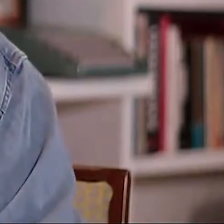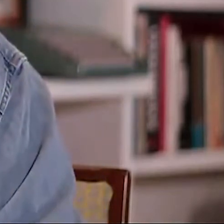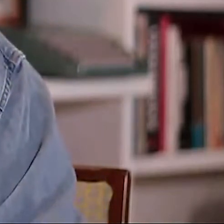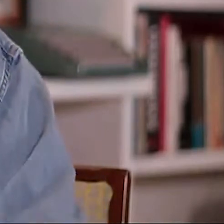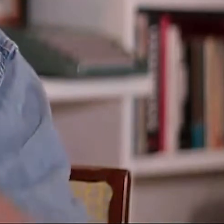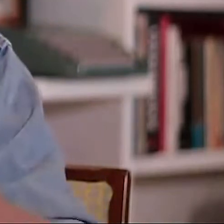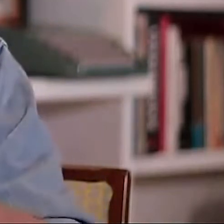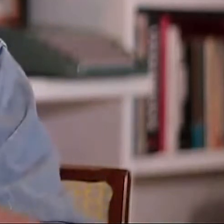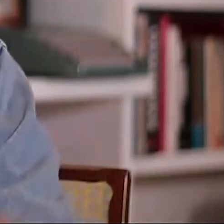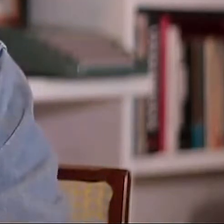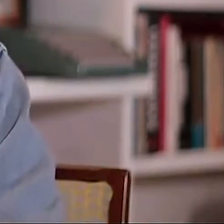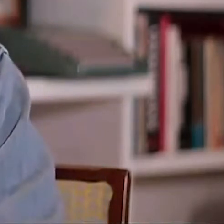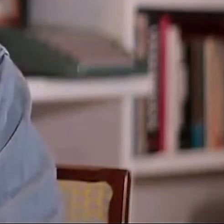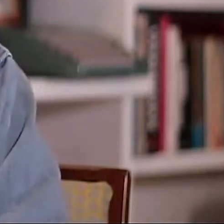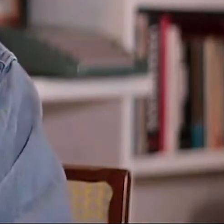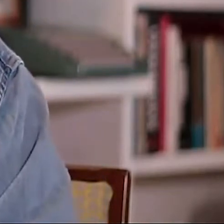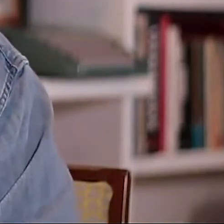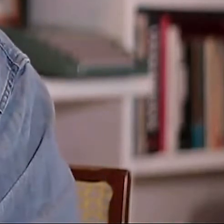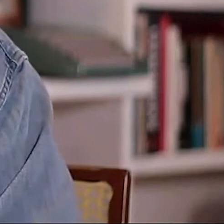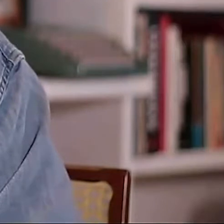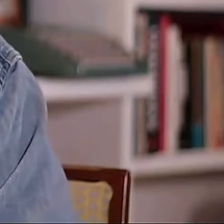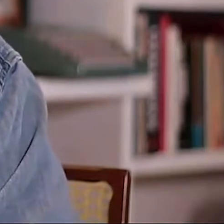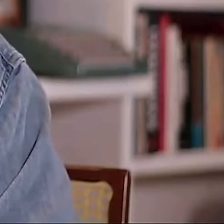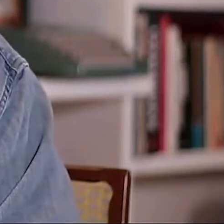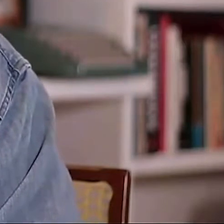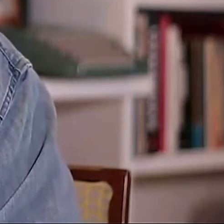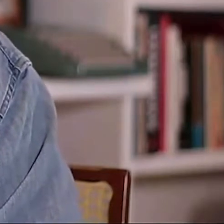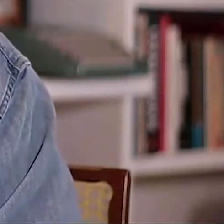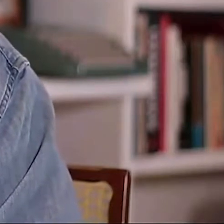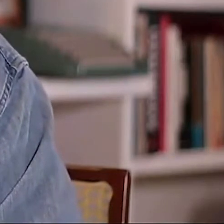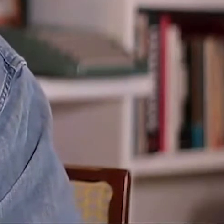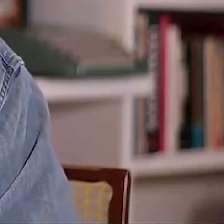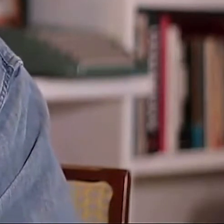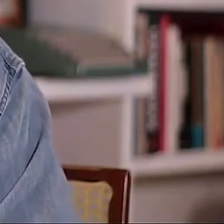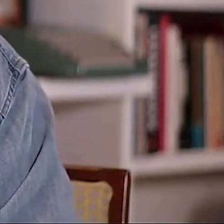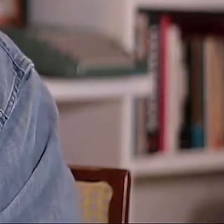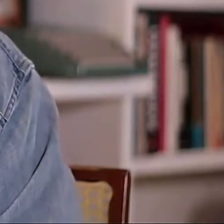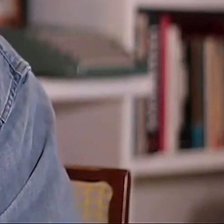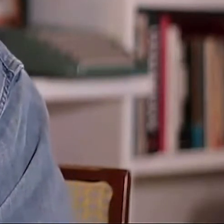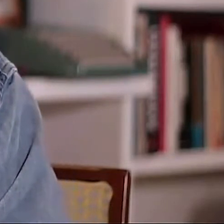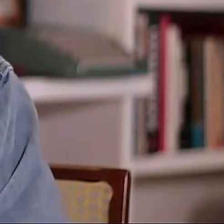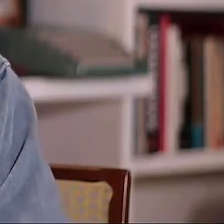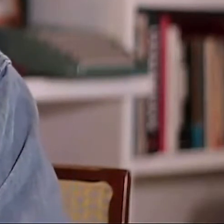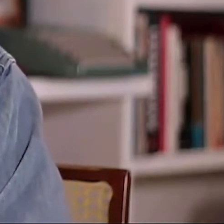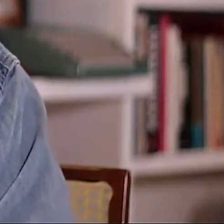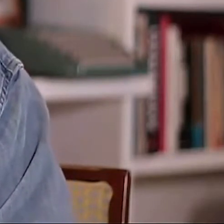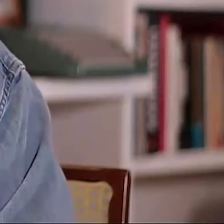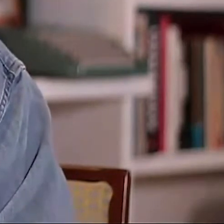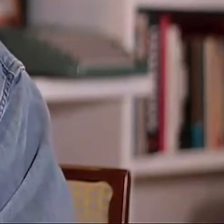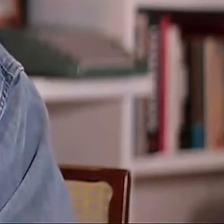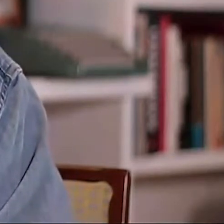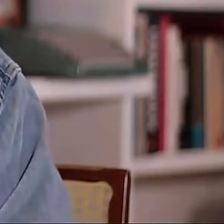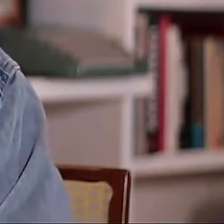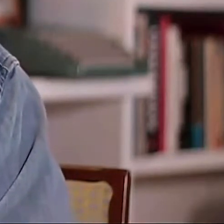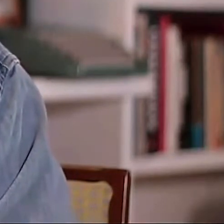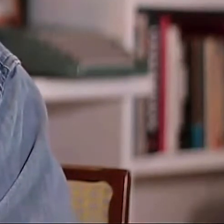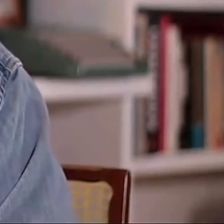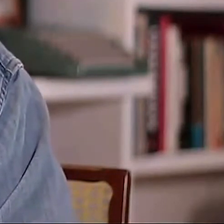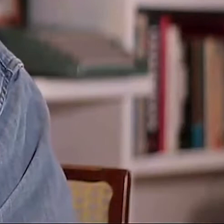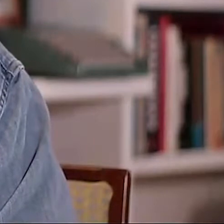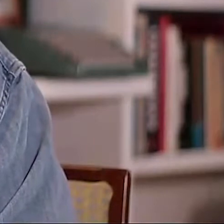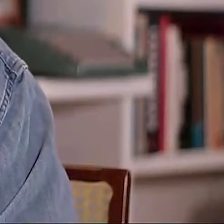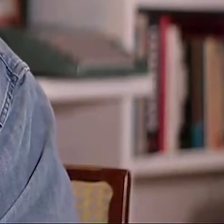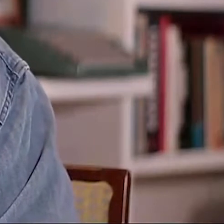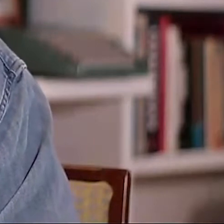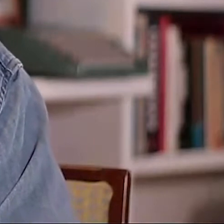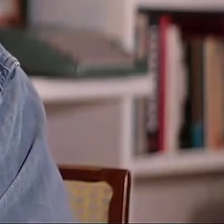de metal e veste uma camisa jeans azul claro sobre uma blusa branca. Afonso está sentado em frente a